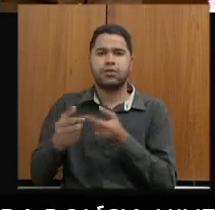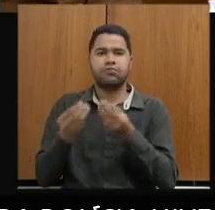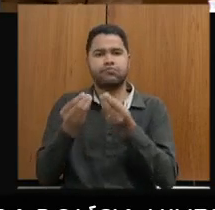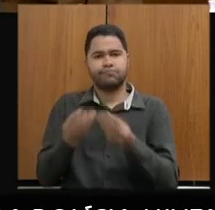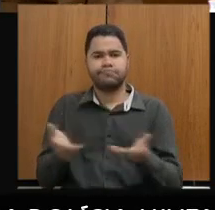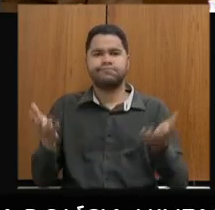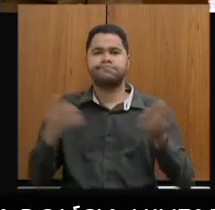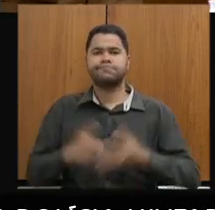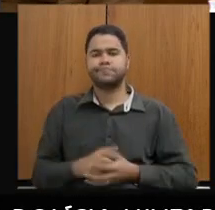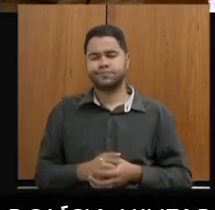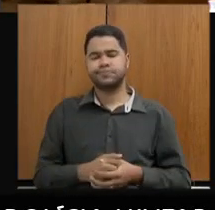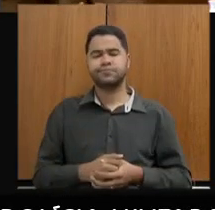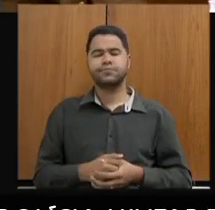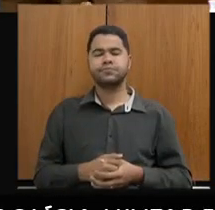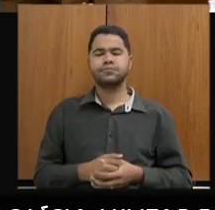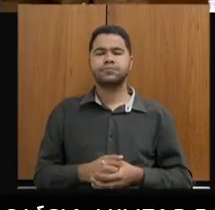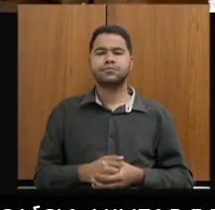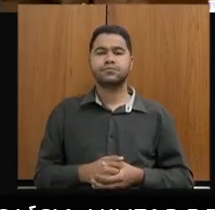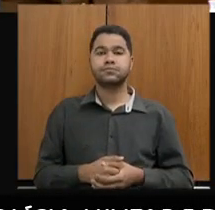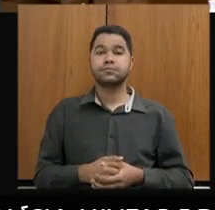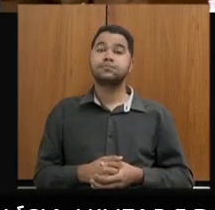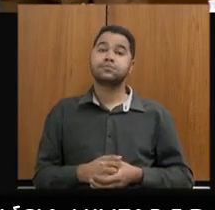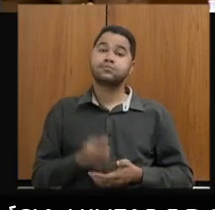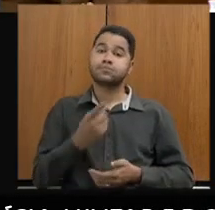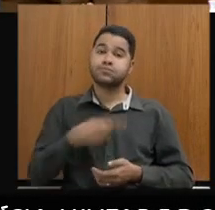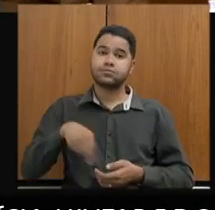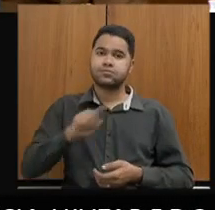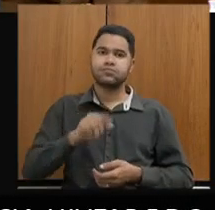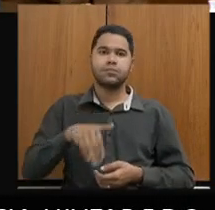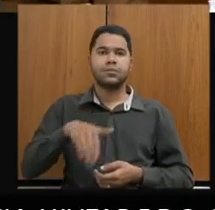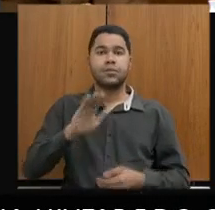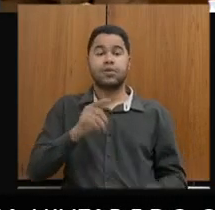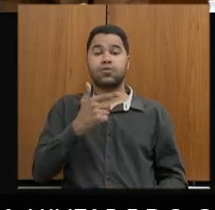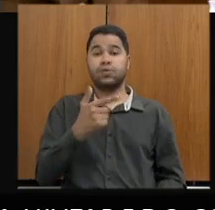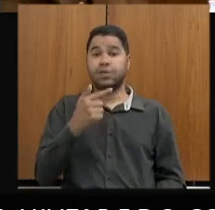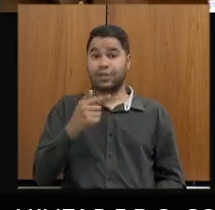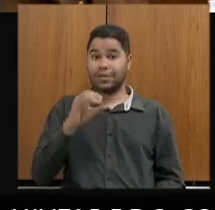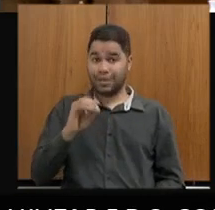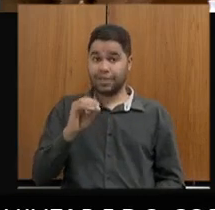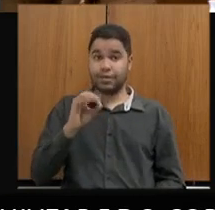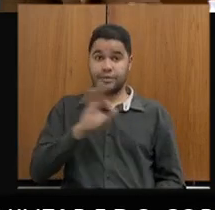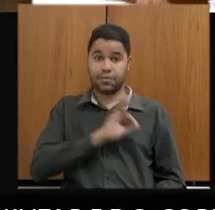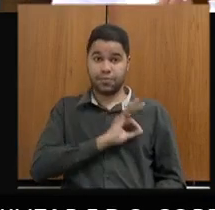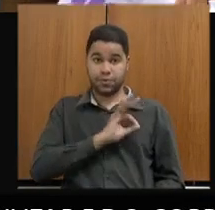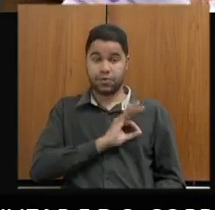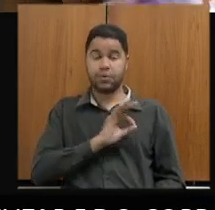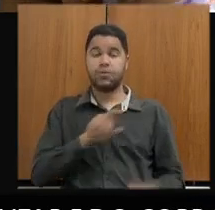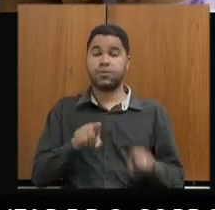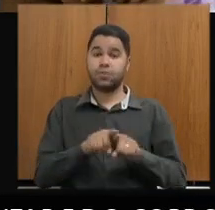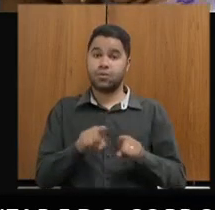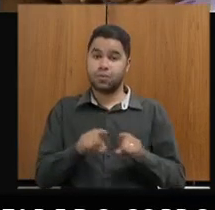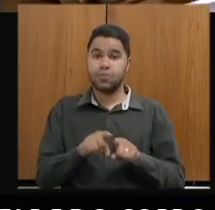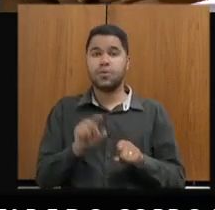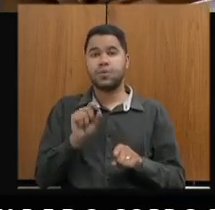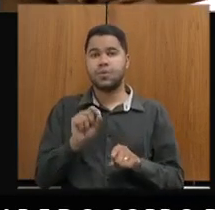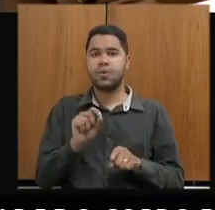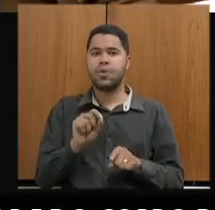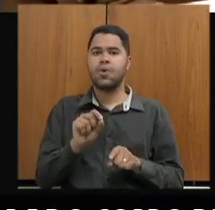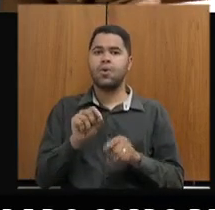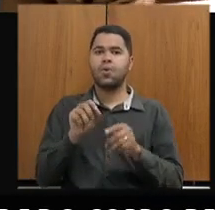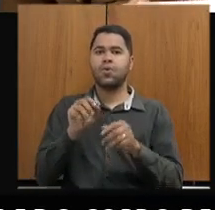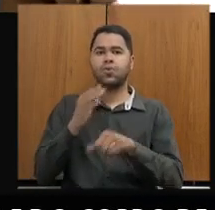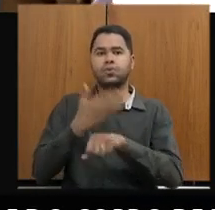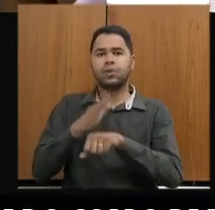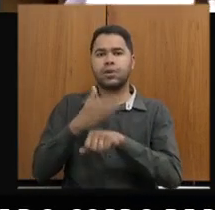implantado E para isso gente capacitor mais de 270 militares né além de passar um boiadeiro